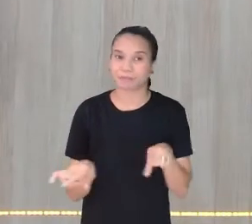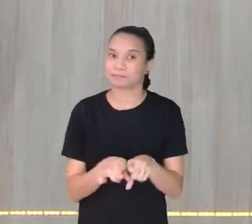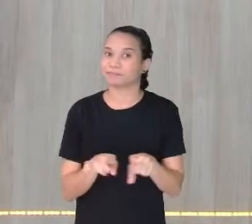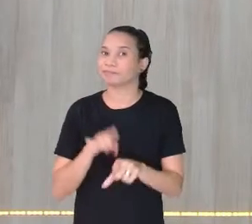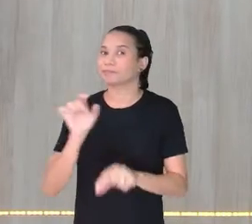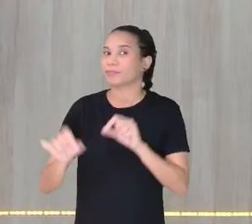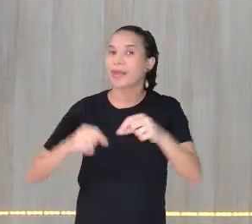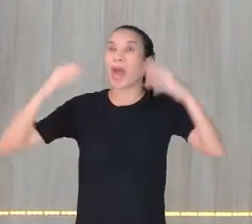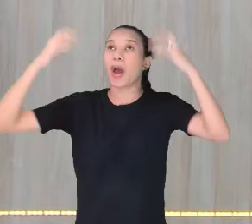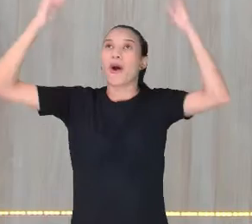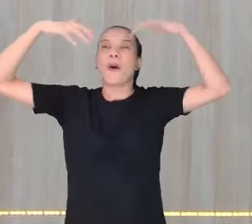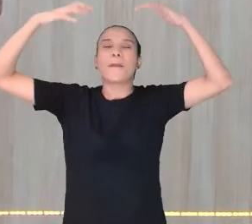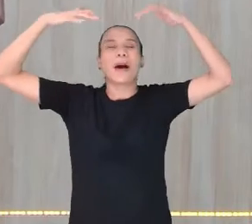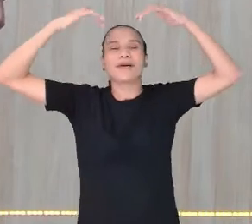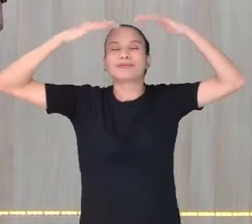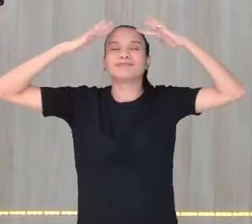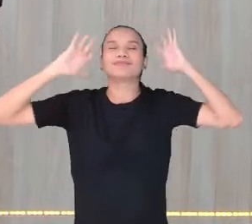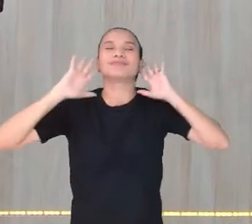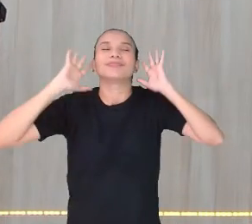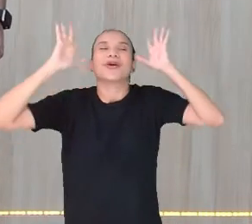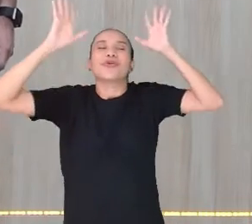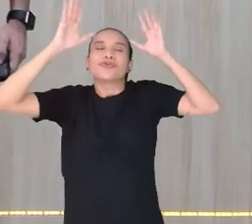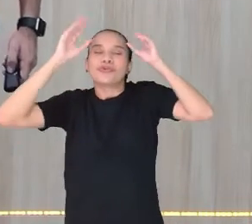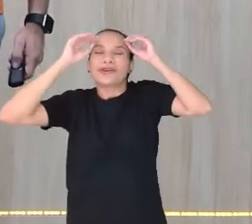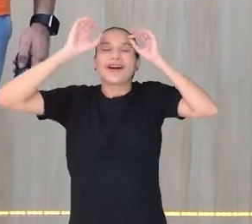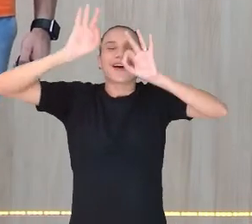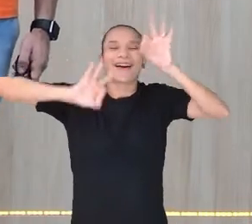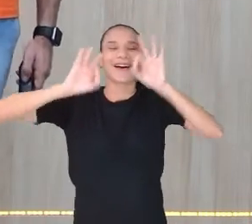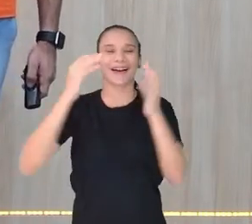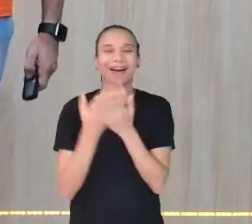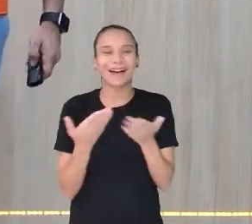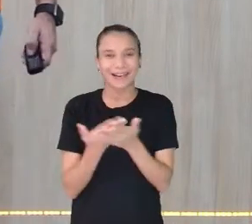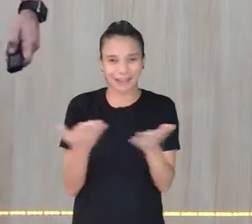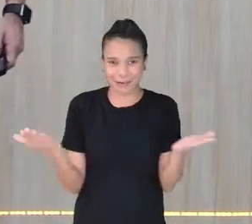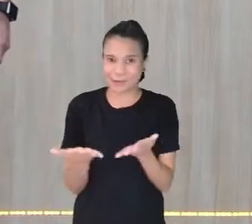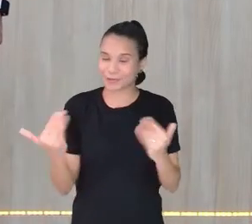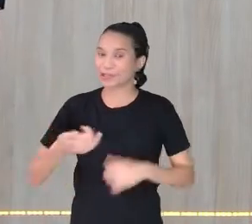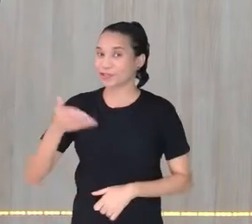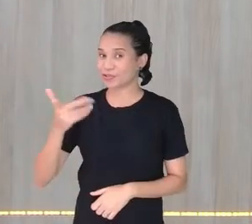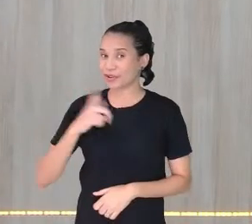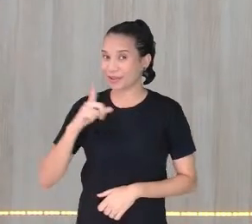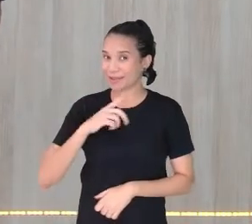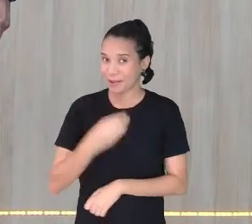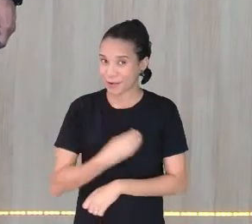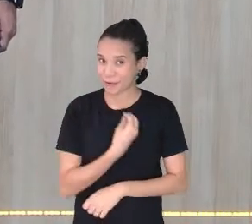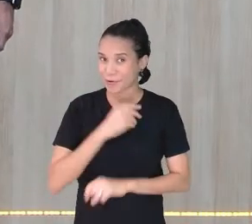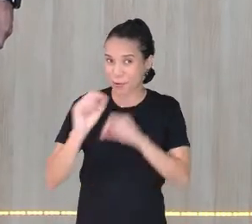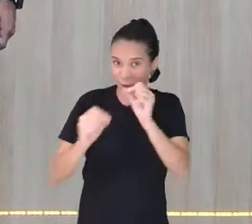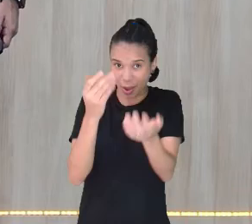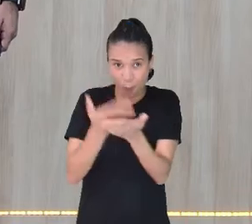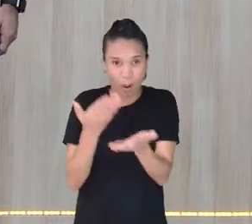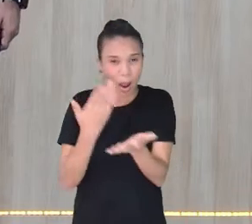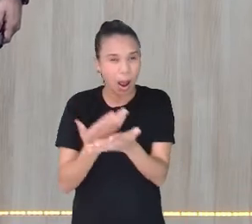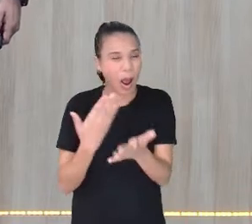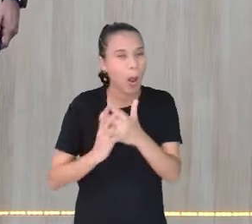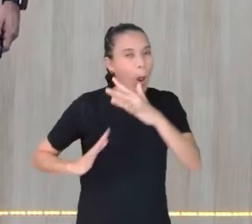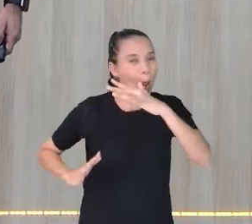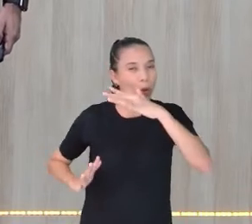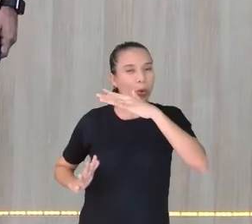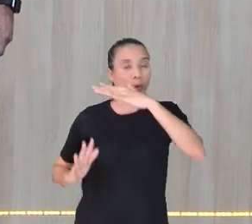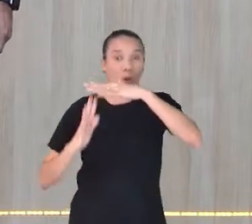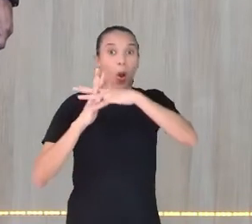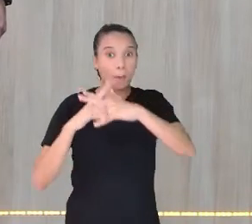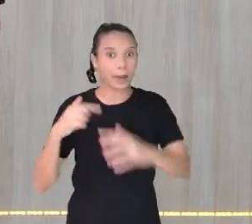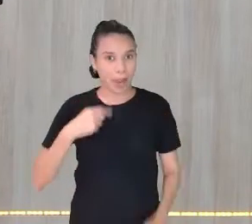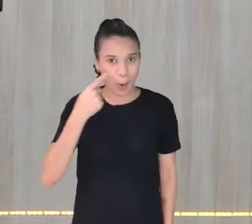tomar aquele banho, se organizar aí para a aula de hoje, tá bom? Já tiveram aí uma aula top, acompanhei aqui,